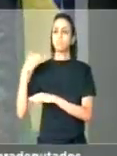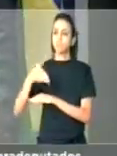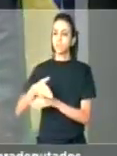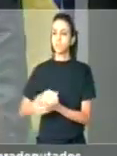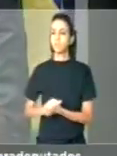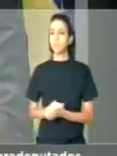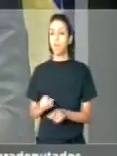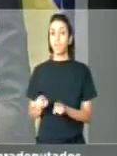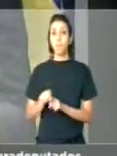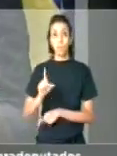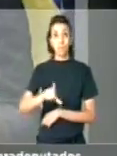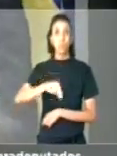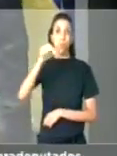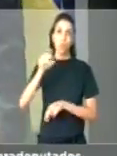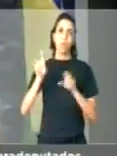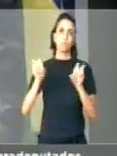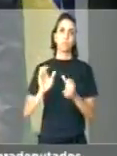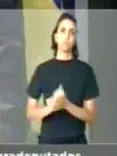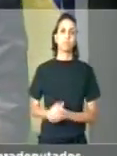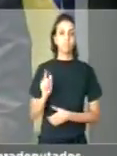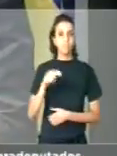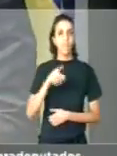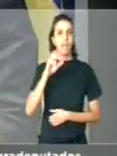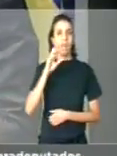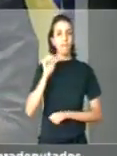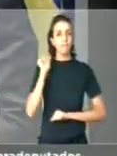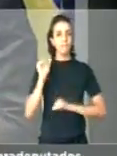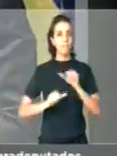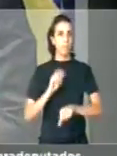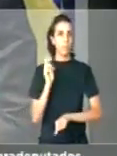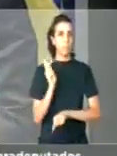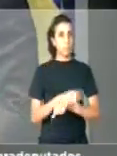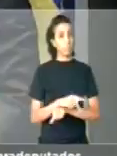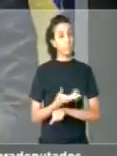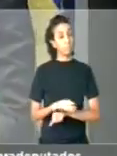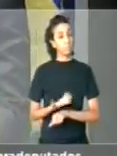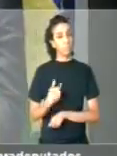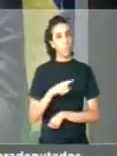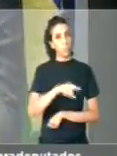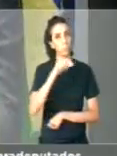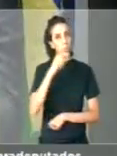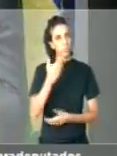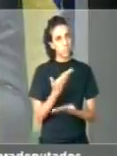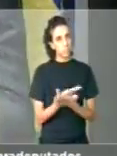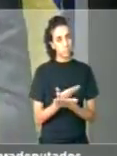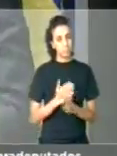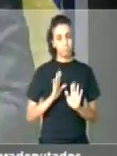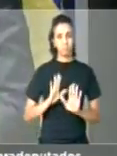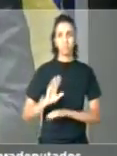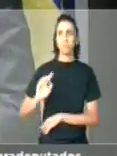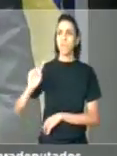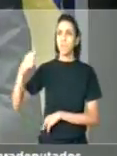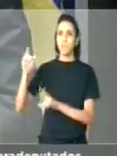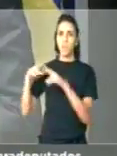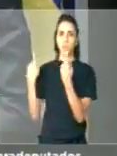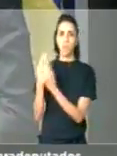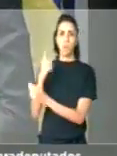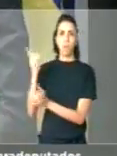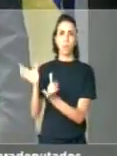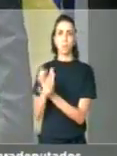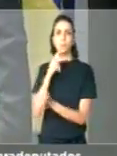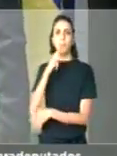escolho essas temáticas. E uma delas é a reforma da Previdência. Nós teremos daqui a pouco uma reunião na liderança do